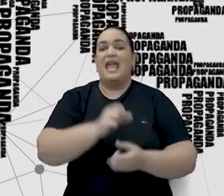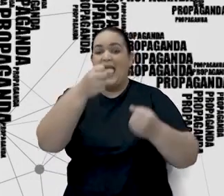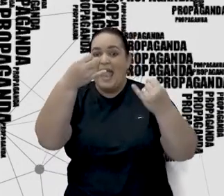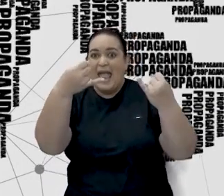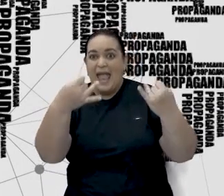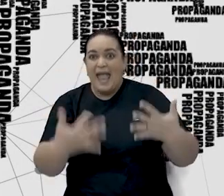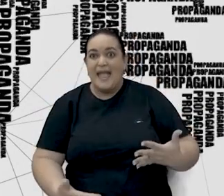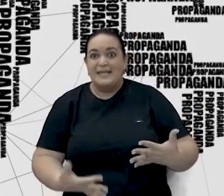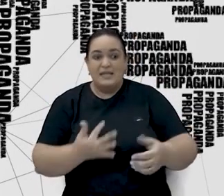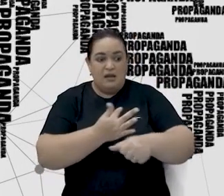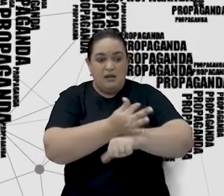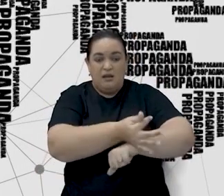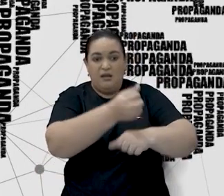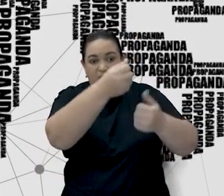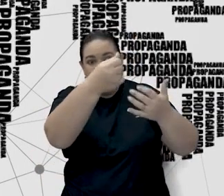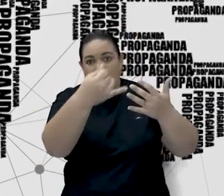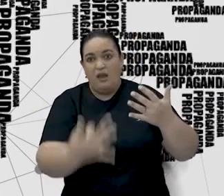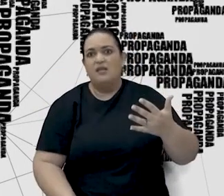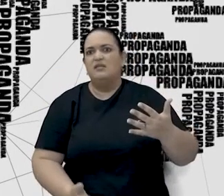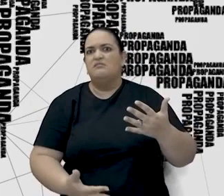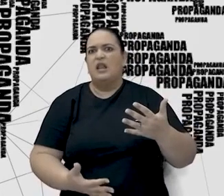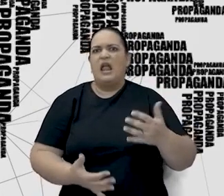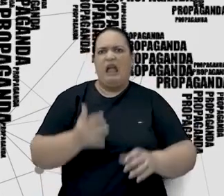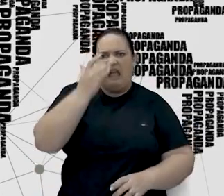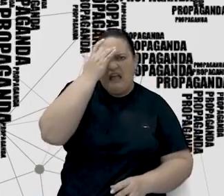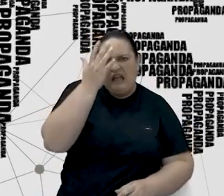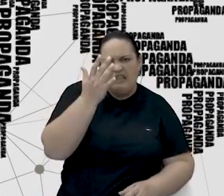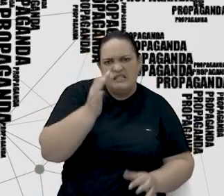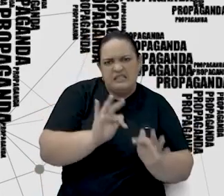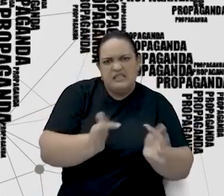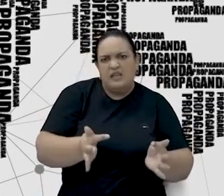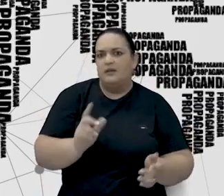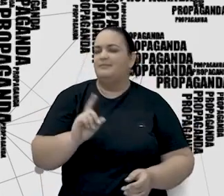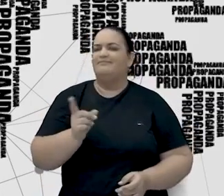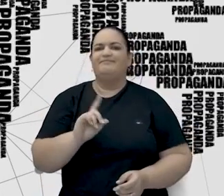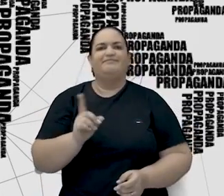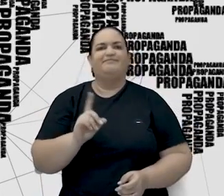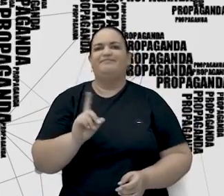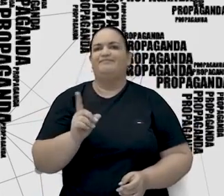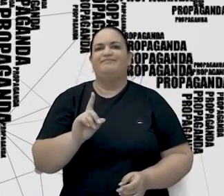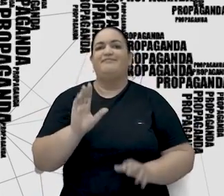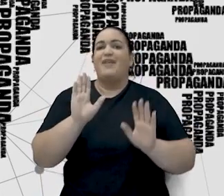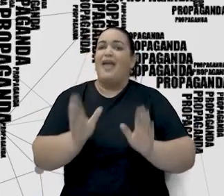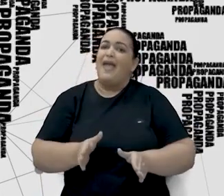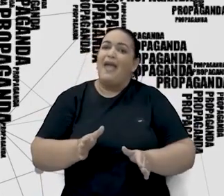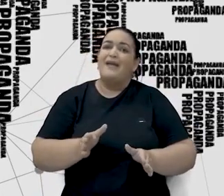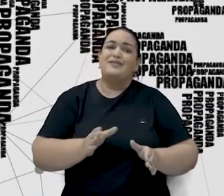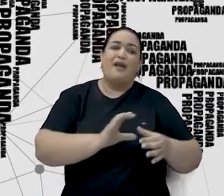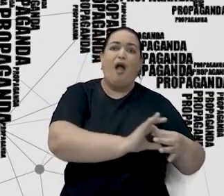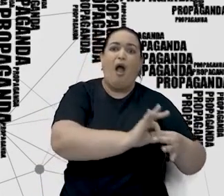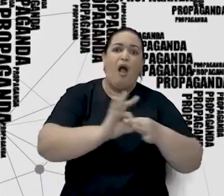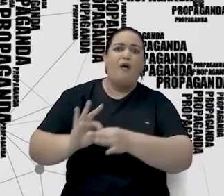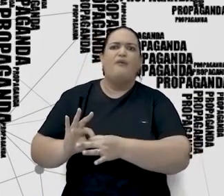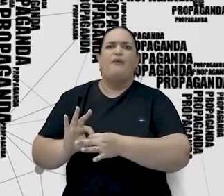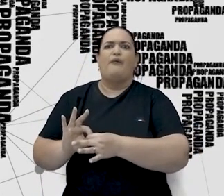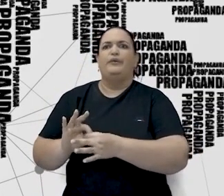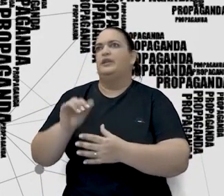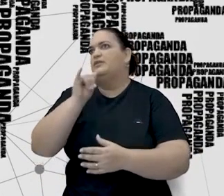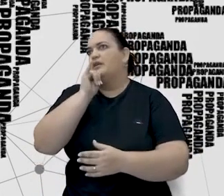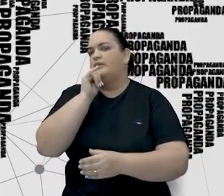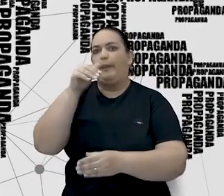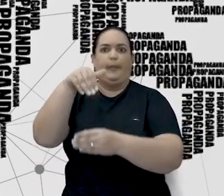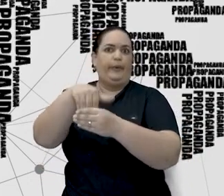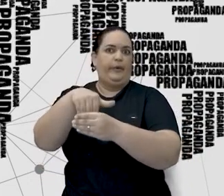news não é uma tarefa simples, em especial em um contexto tão diverso como o eleitoral, por